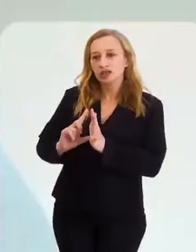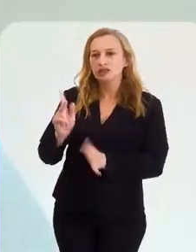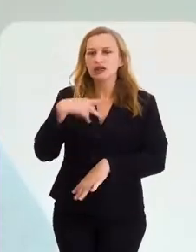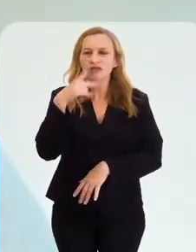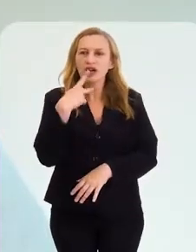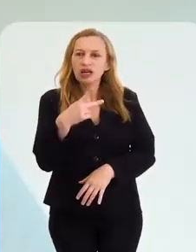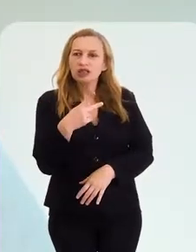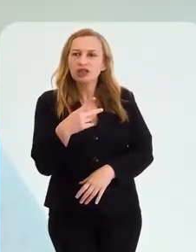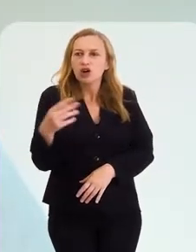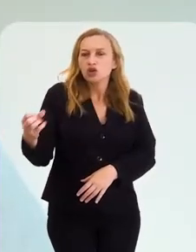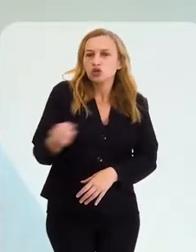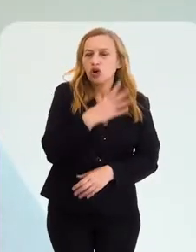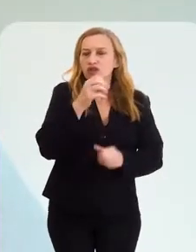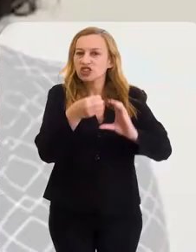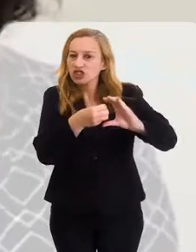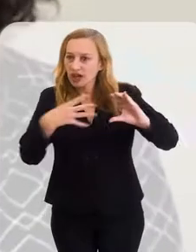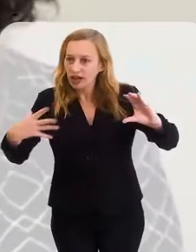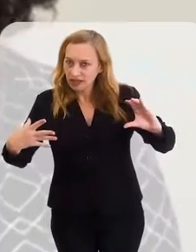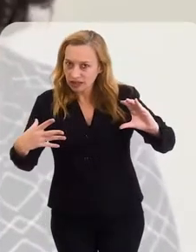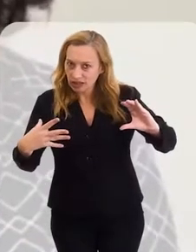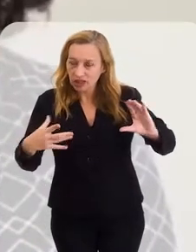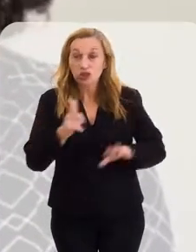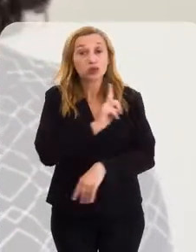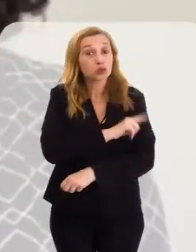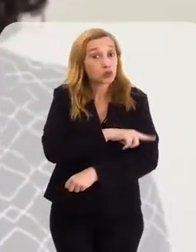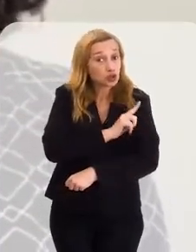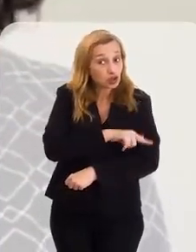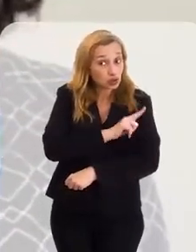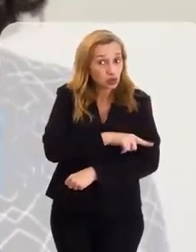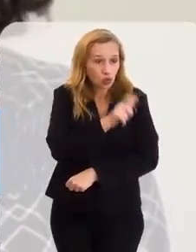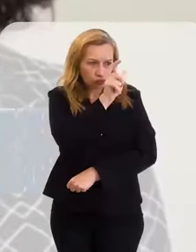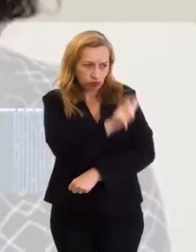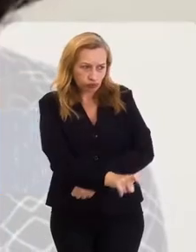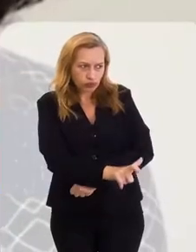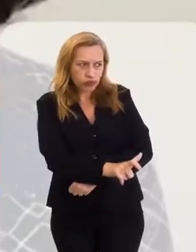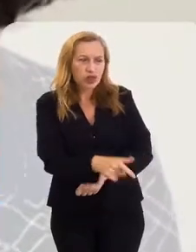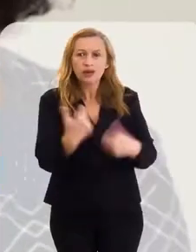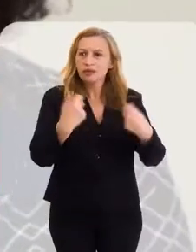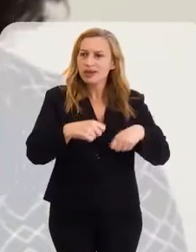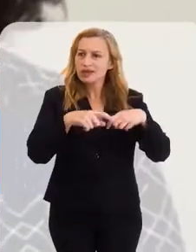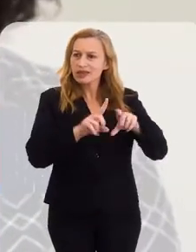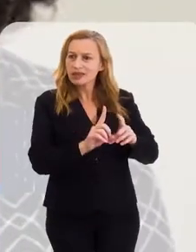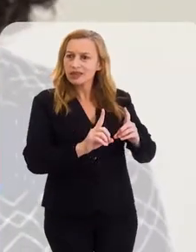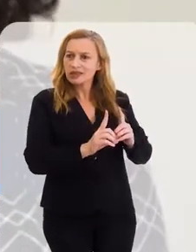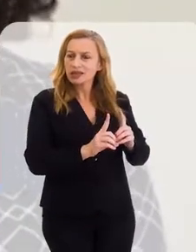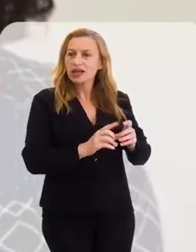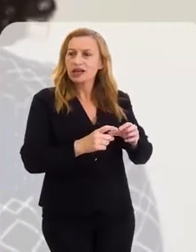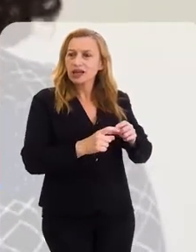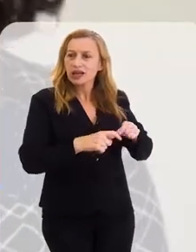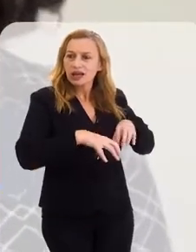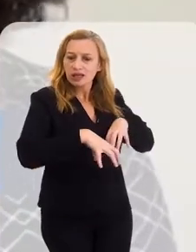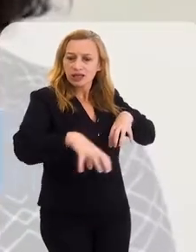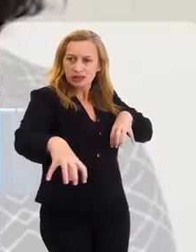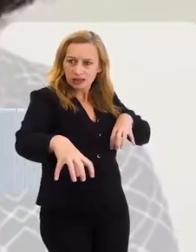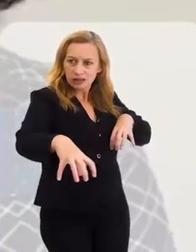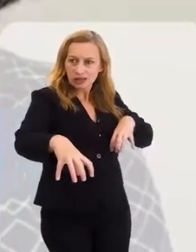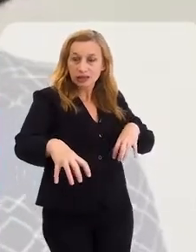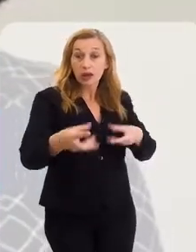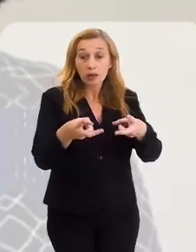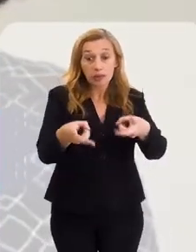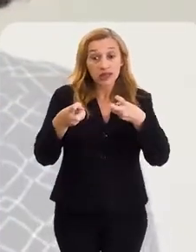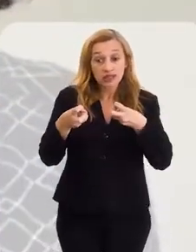No bloco anterior, nós estávamos falando sobre as novas características desse gestor que precisa, à distância, cuidar da saúde mental